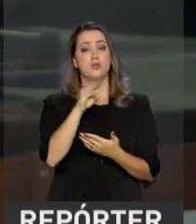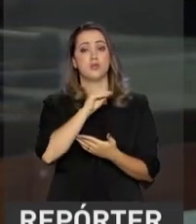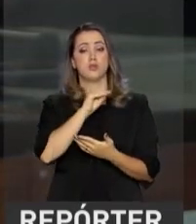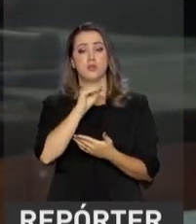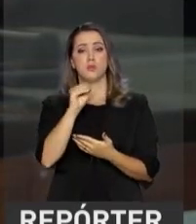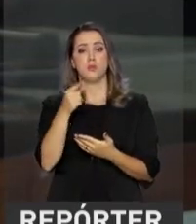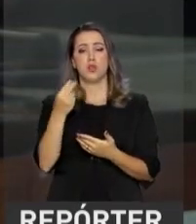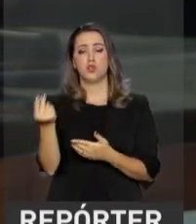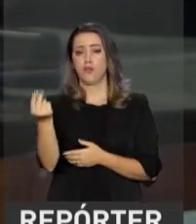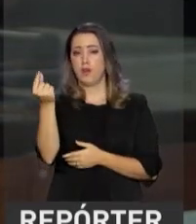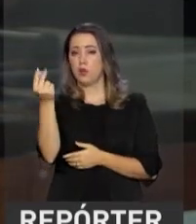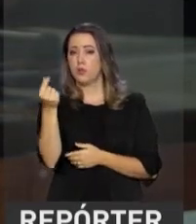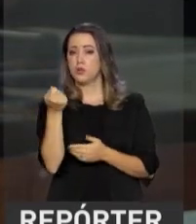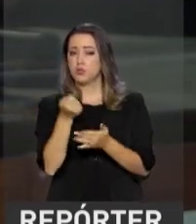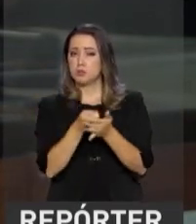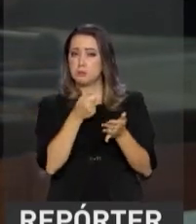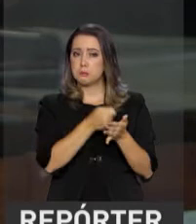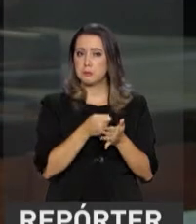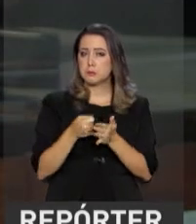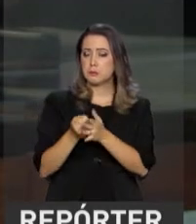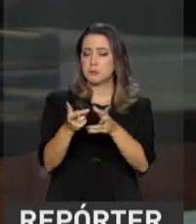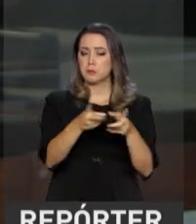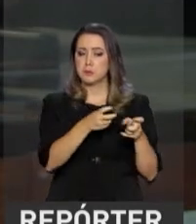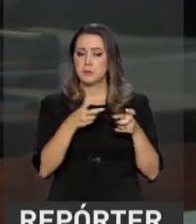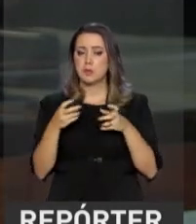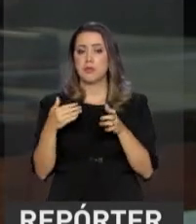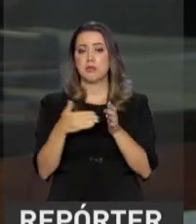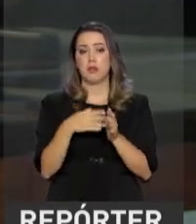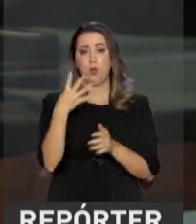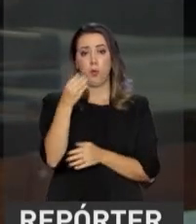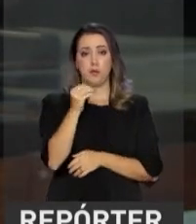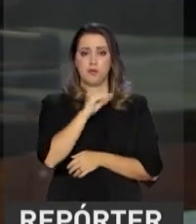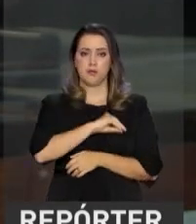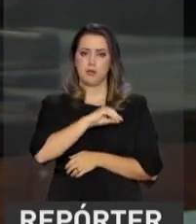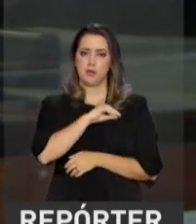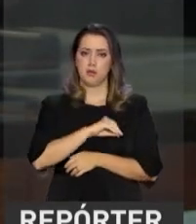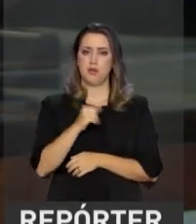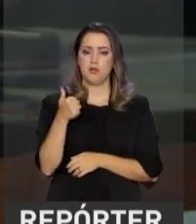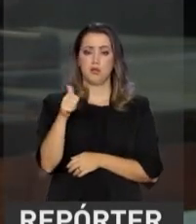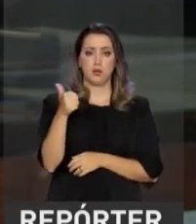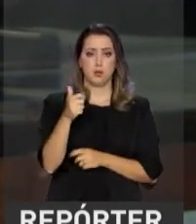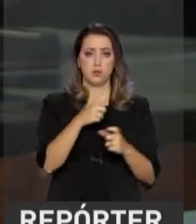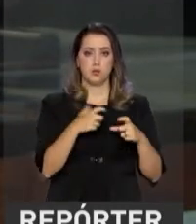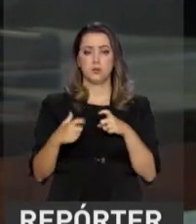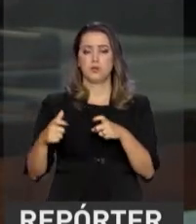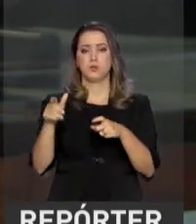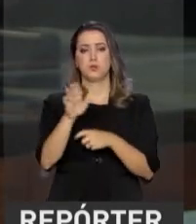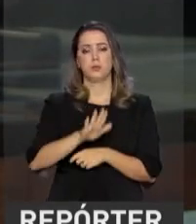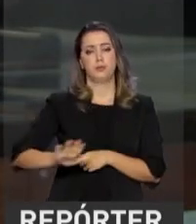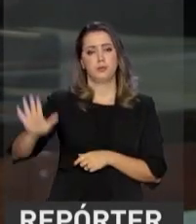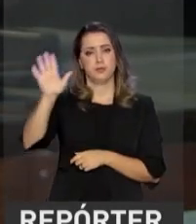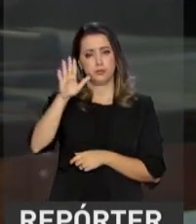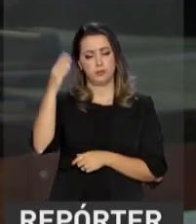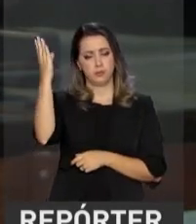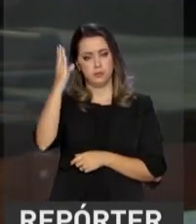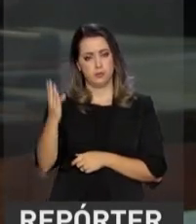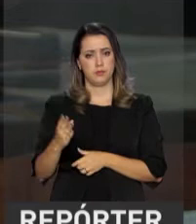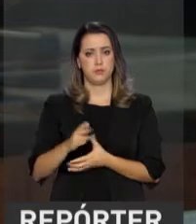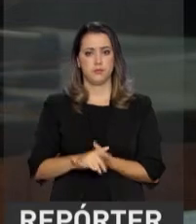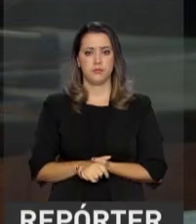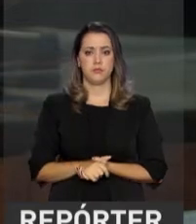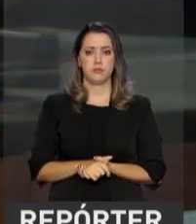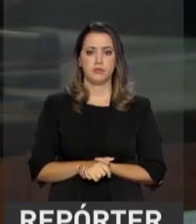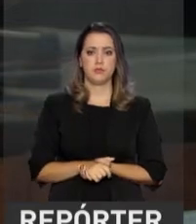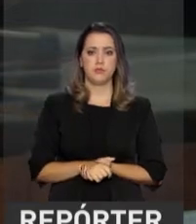essa variação de preços é captada mensalmente pelo IBGE nas 11 maiores regiões metropolitanas do